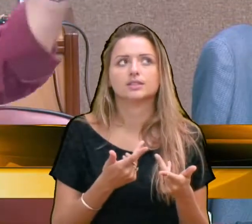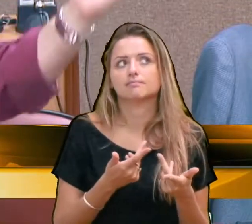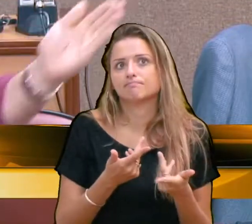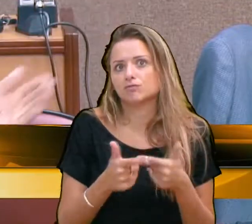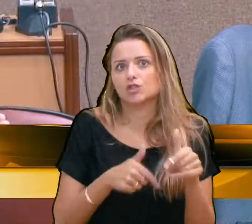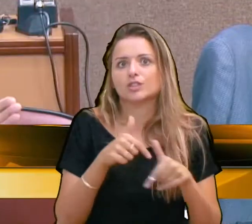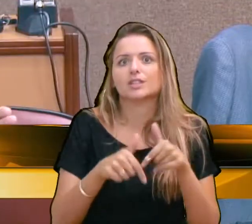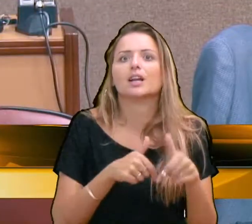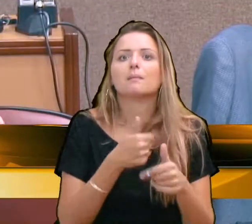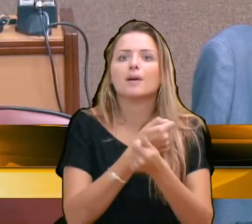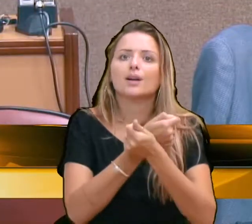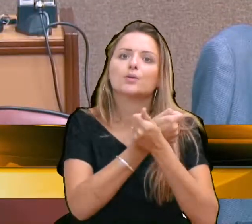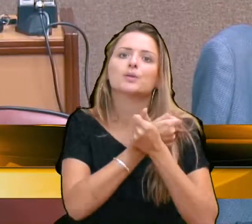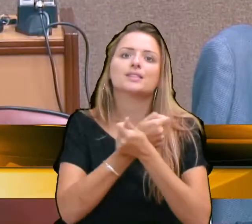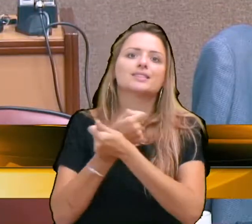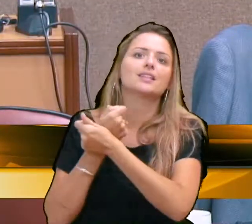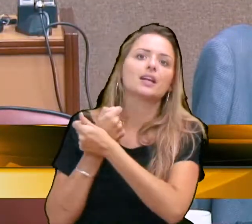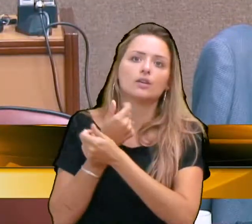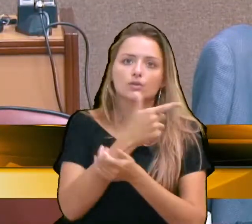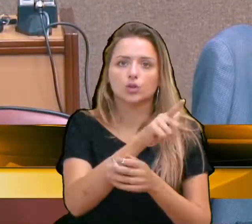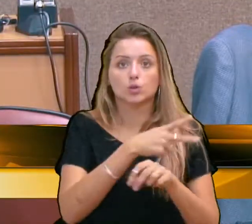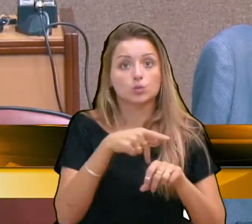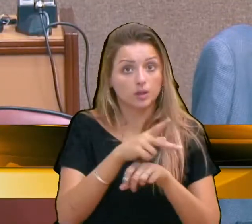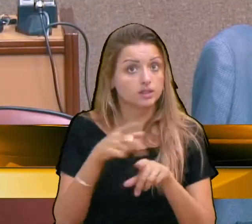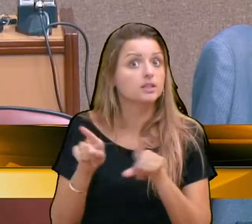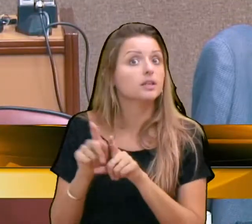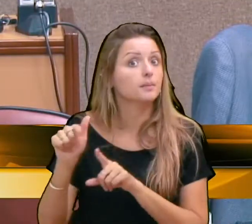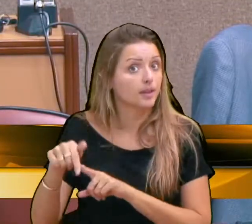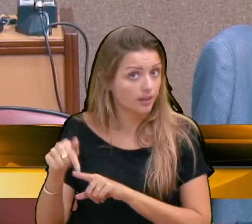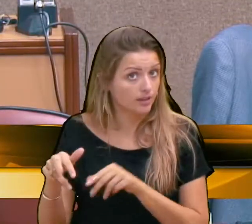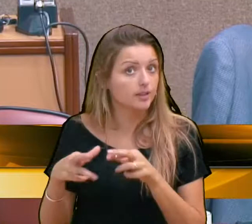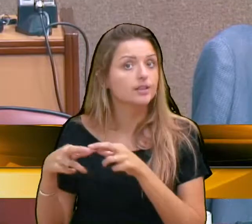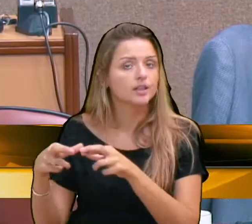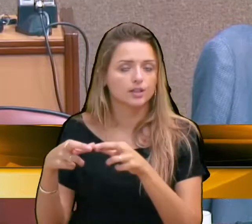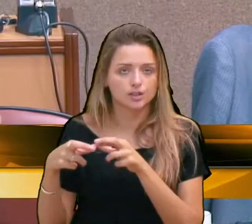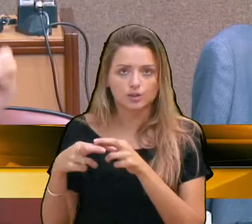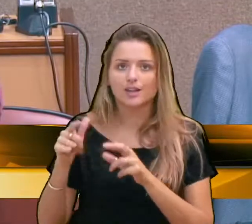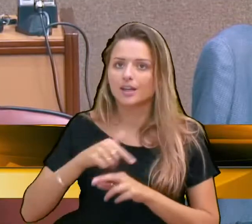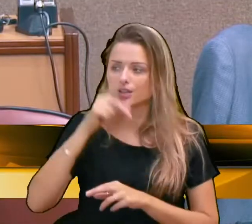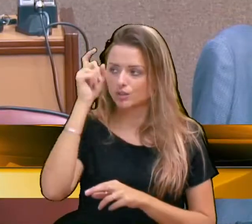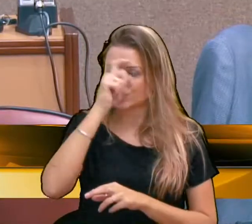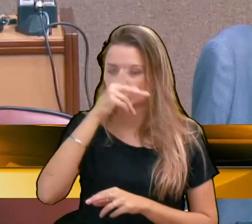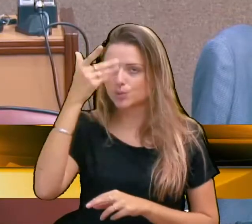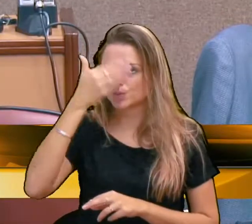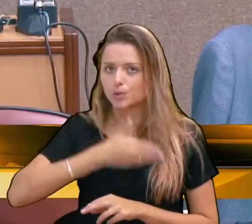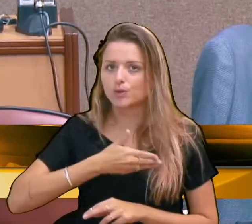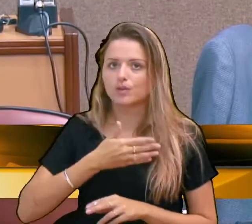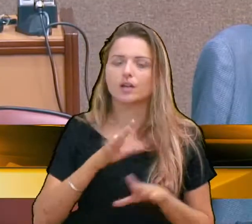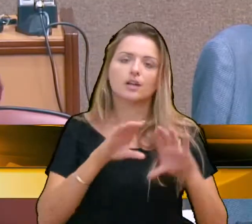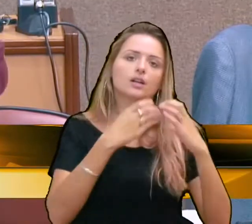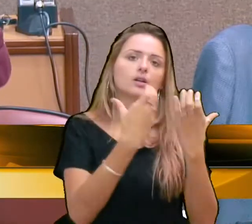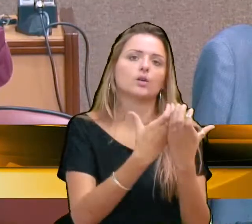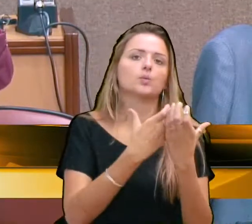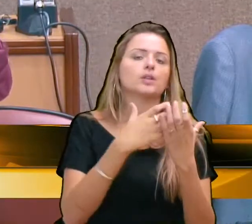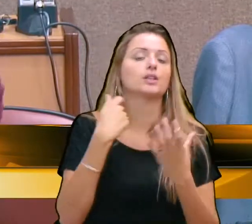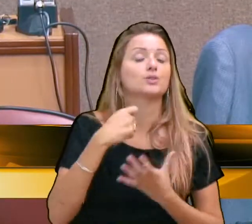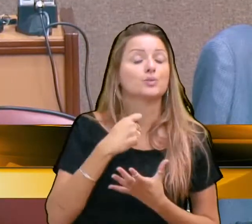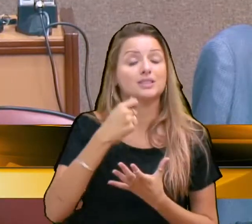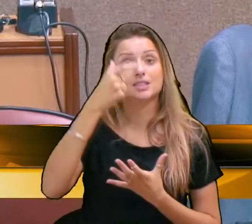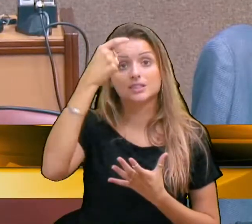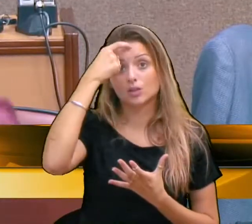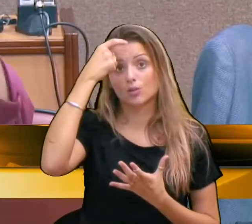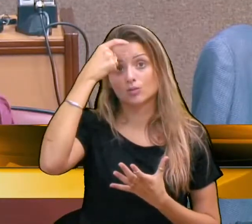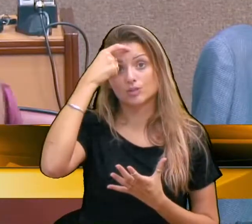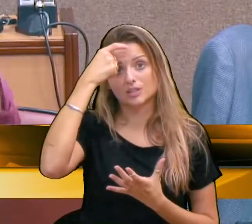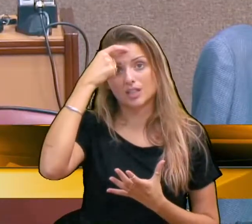escravo em outros países e até mesmo aqui. Então fica difícil a comprovação disso. A comunidade precisa estar muito